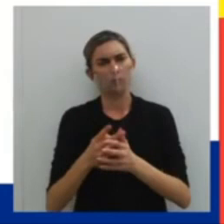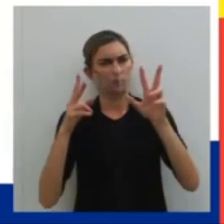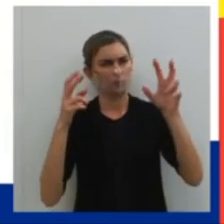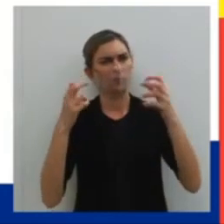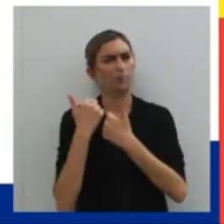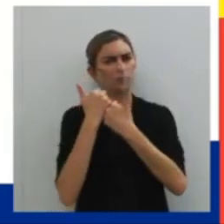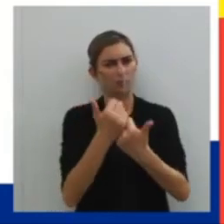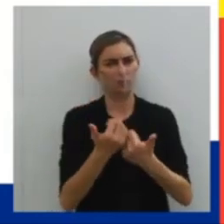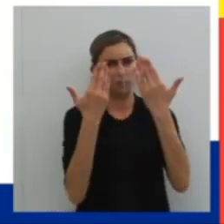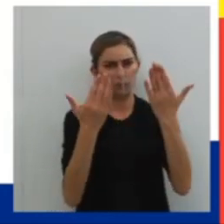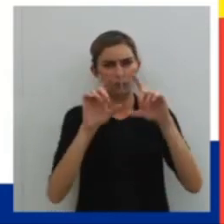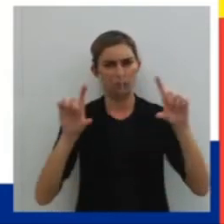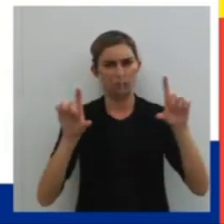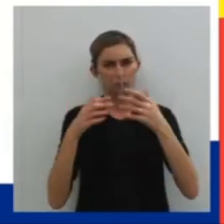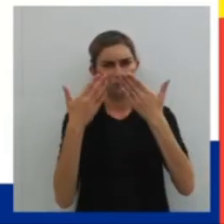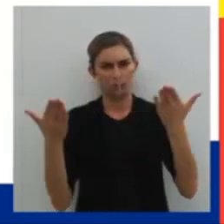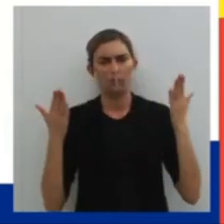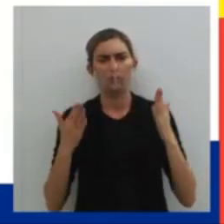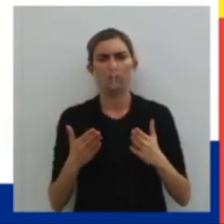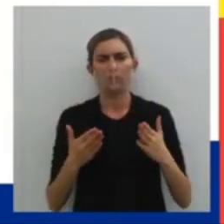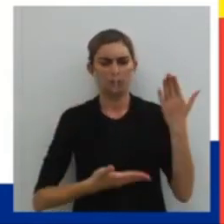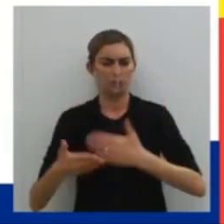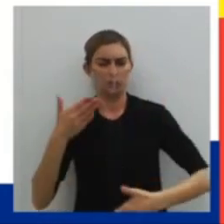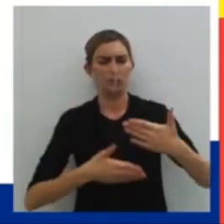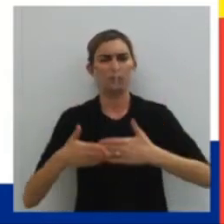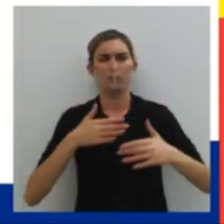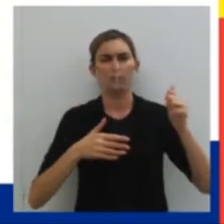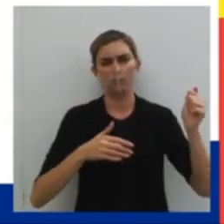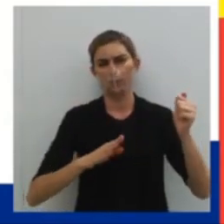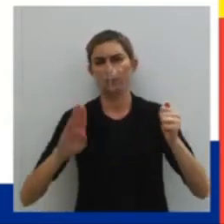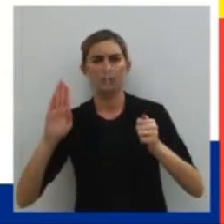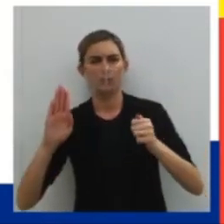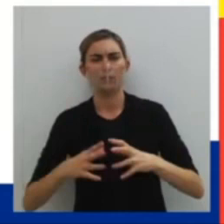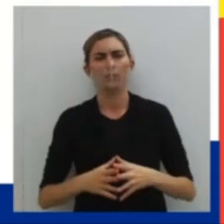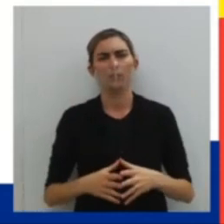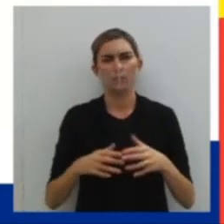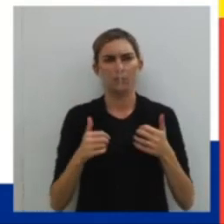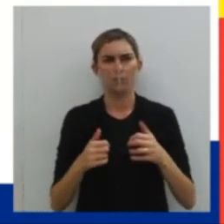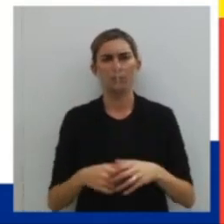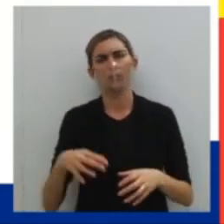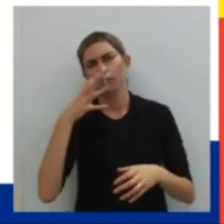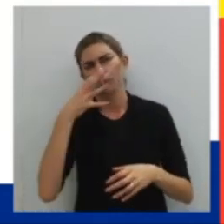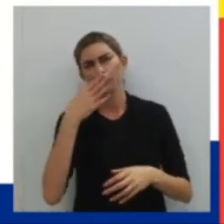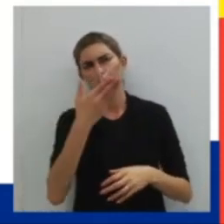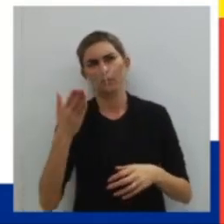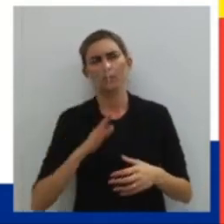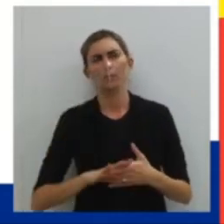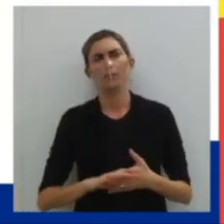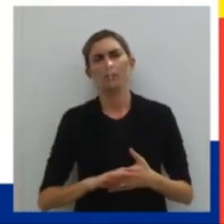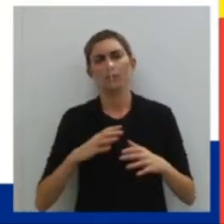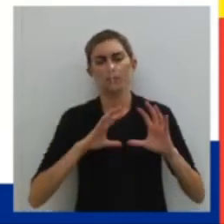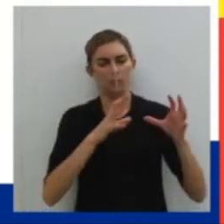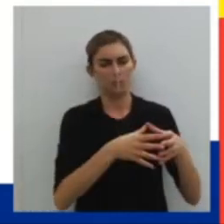essa representação aqui para vocês. Relação de A em B. Beleza? Observe que legal. Eu tenho